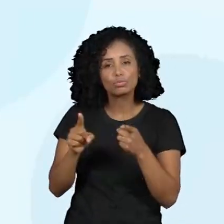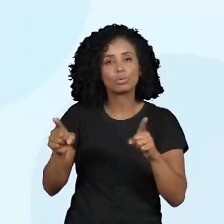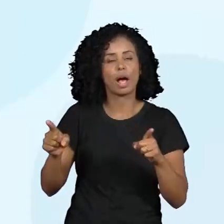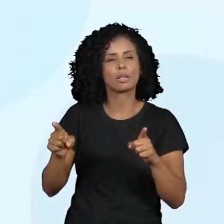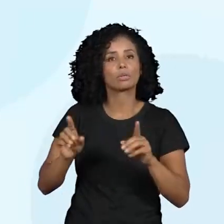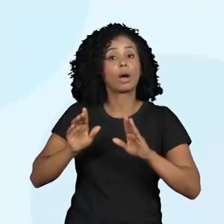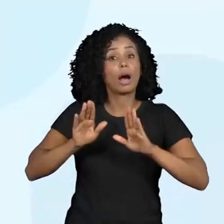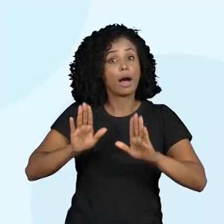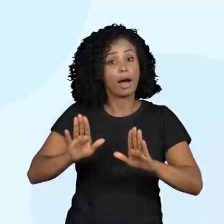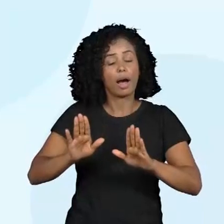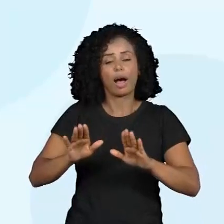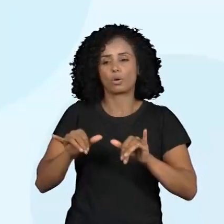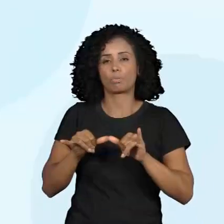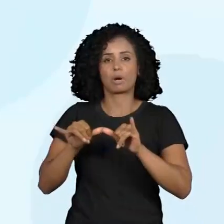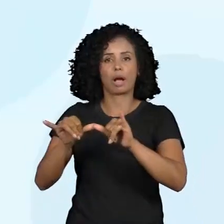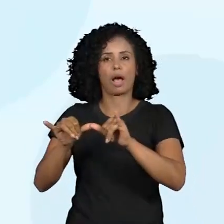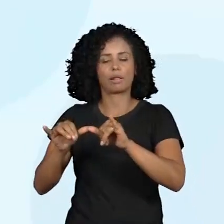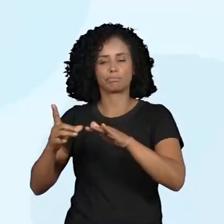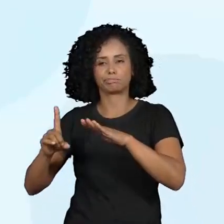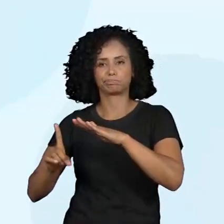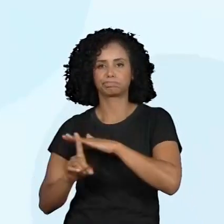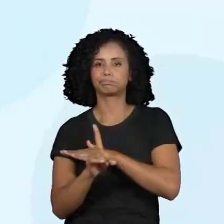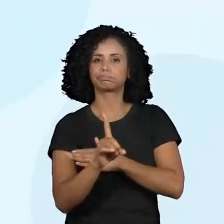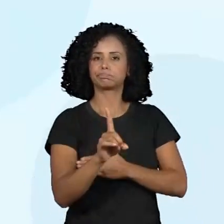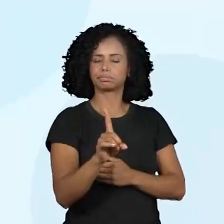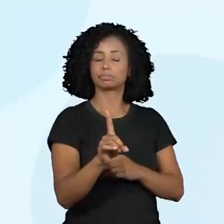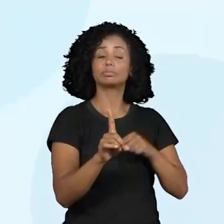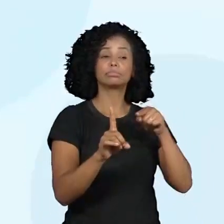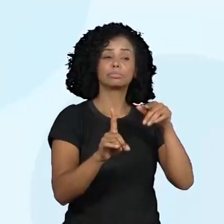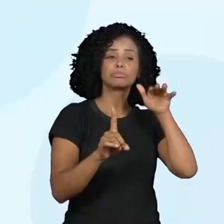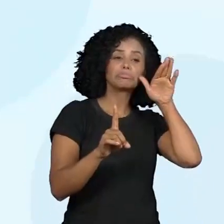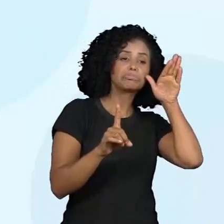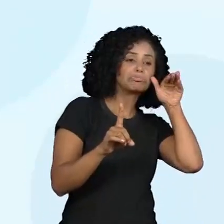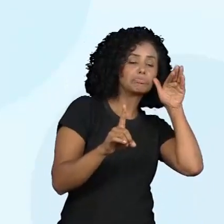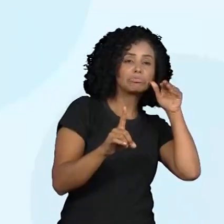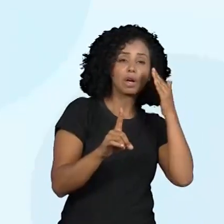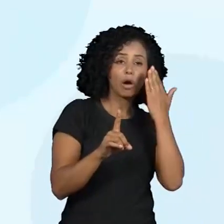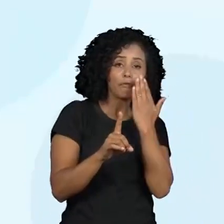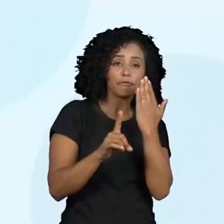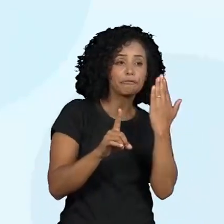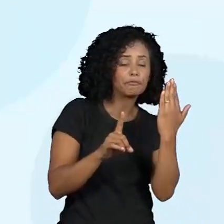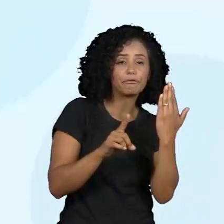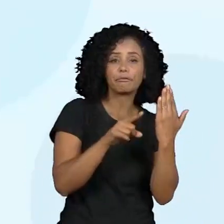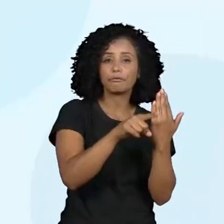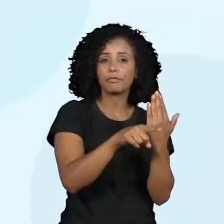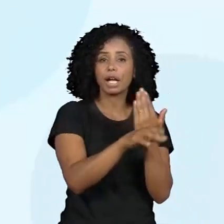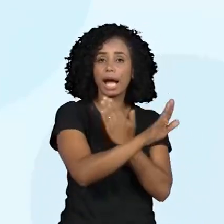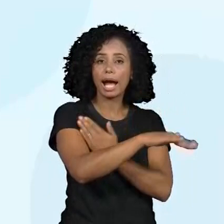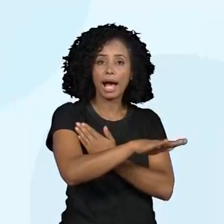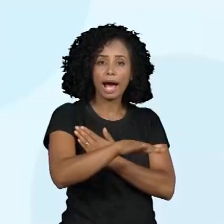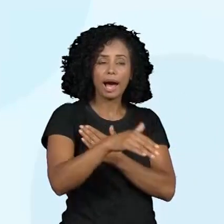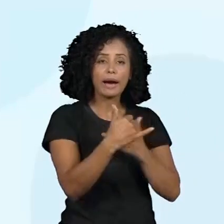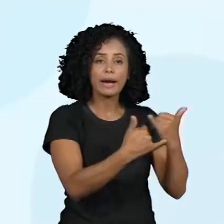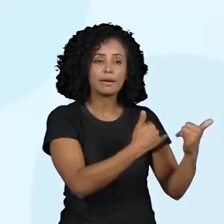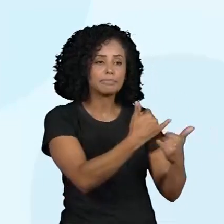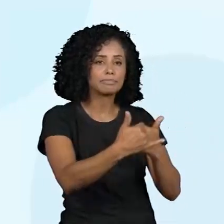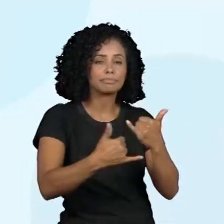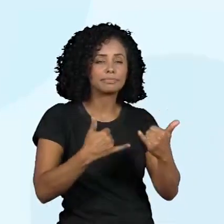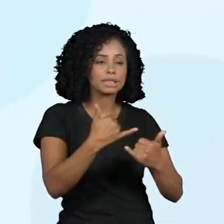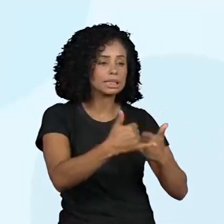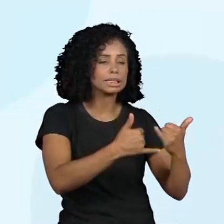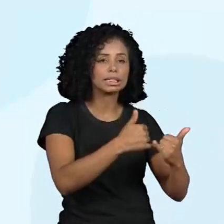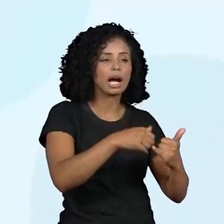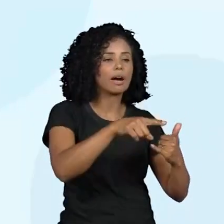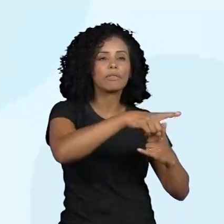e ao sair do supermercado deparei-me com umas crianças